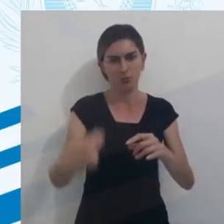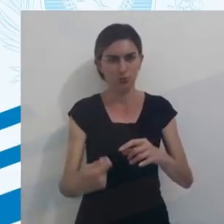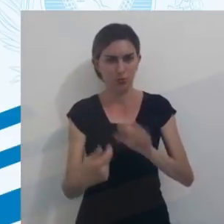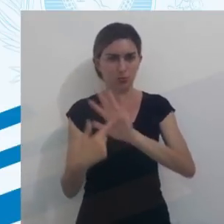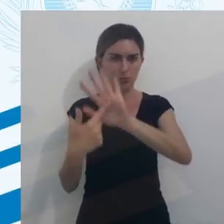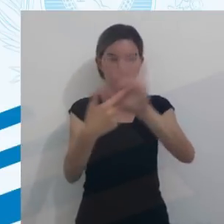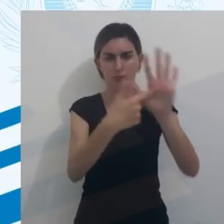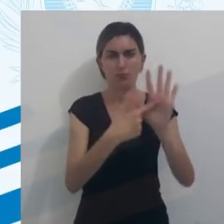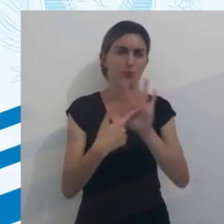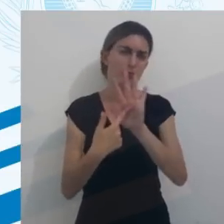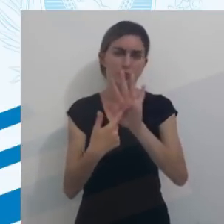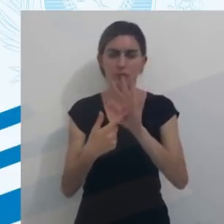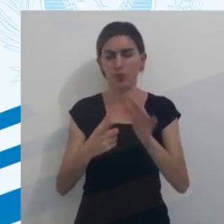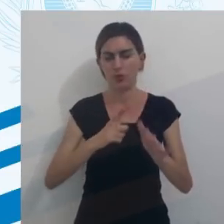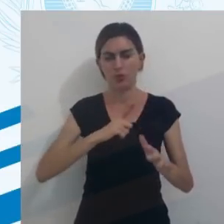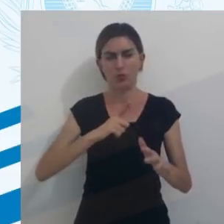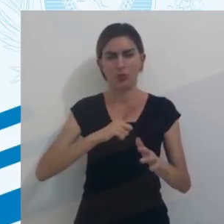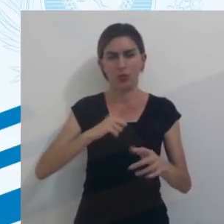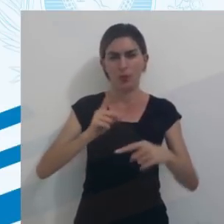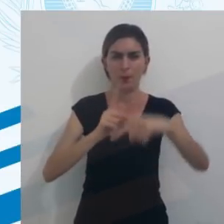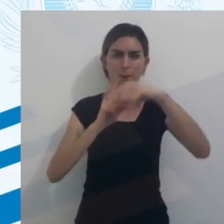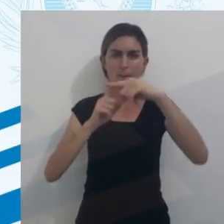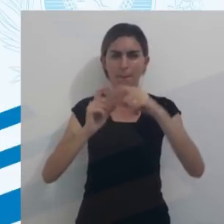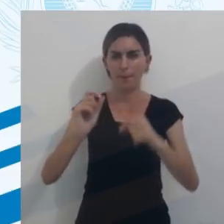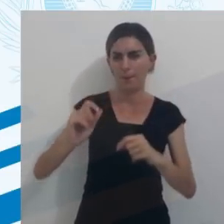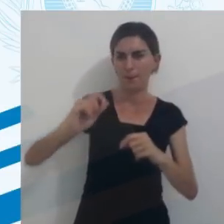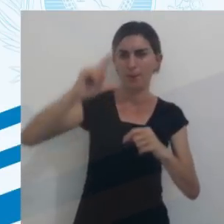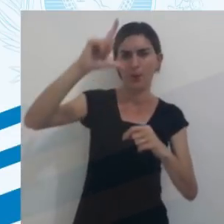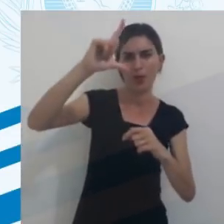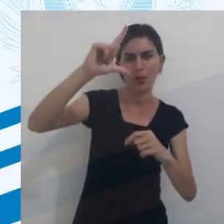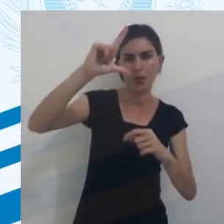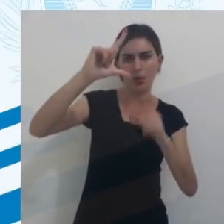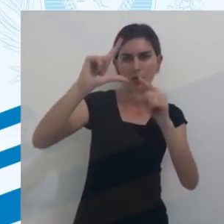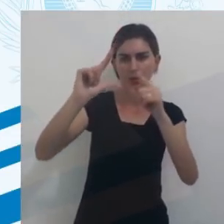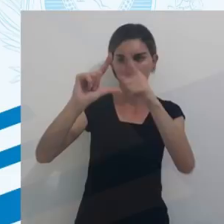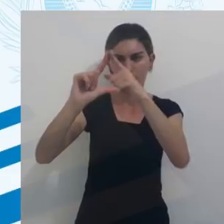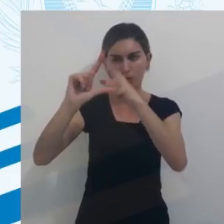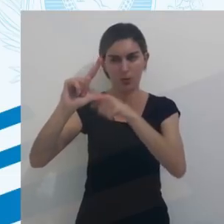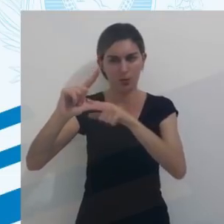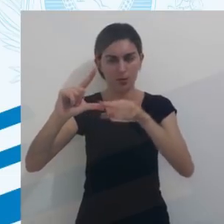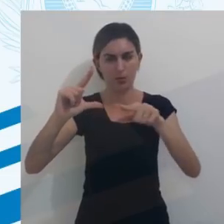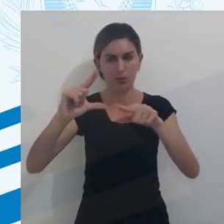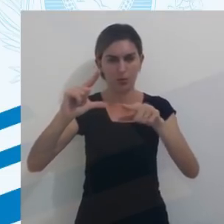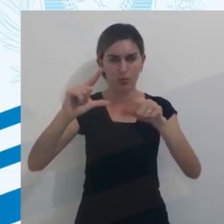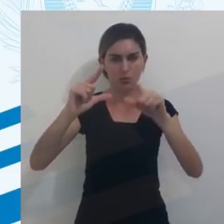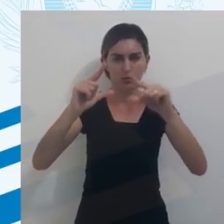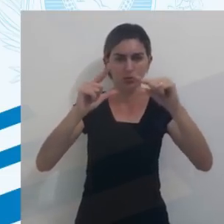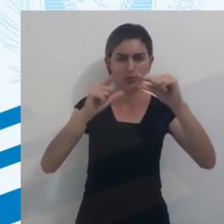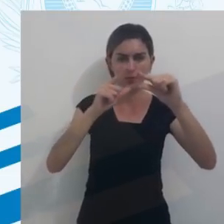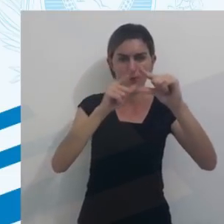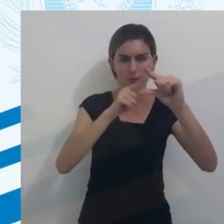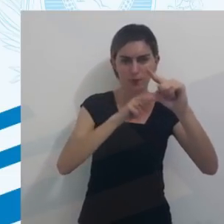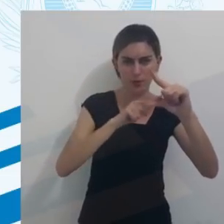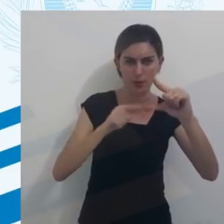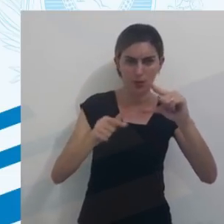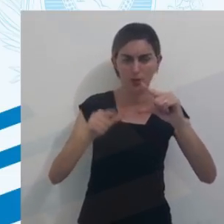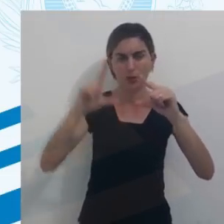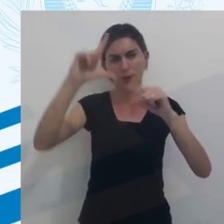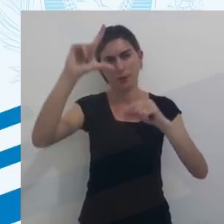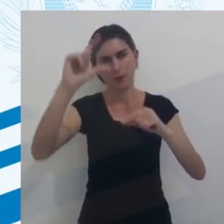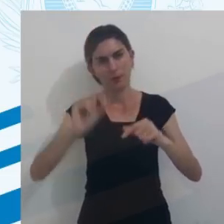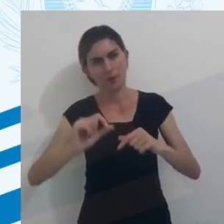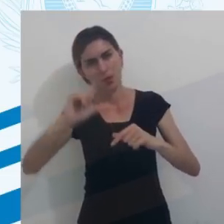com frequência. Eu tenho maior ou menor, que indicam o sentido da reação, que